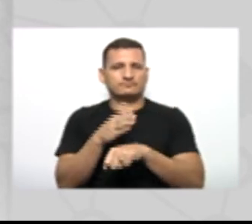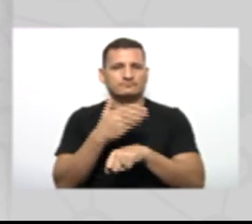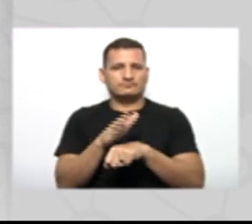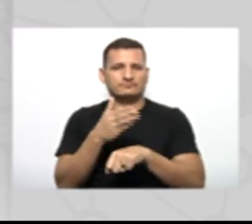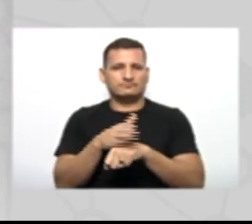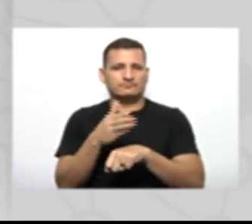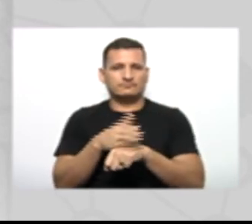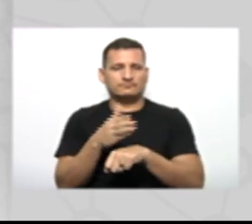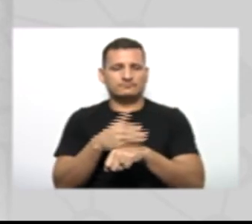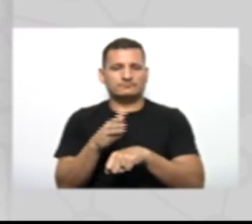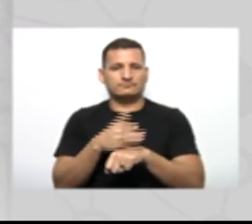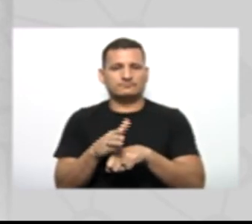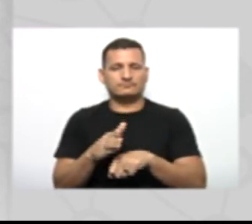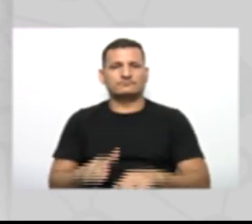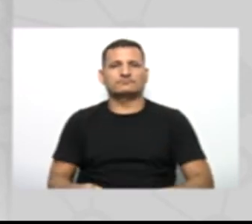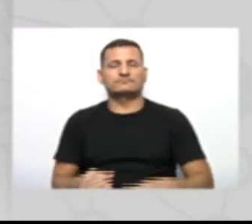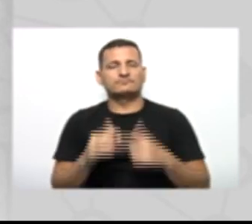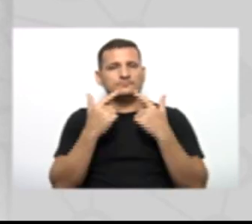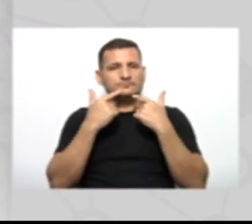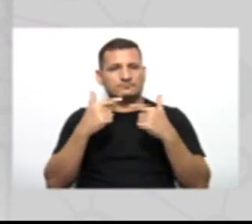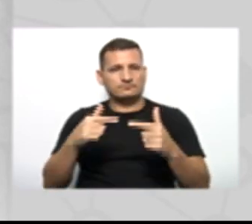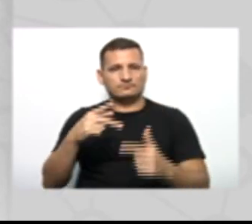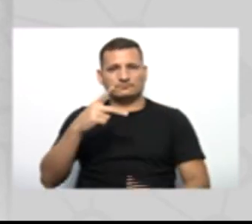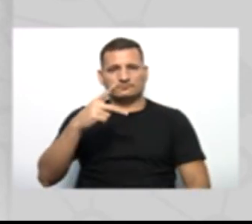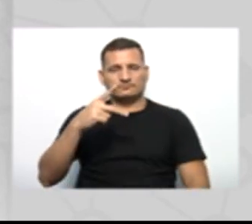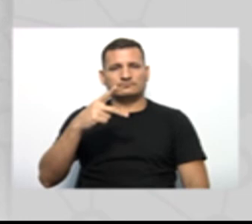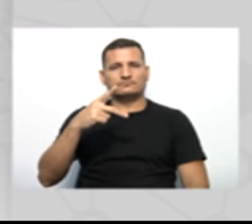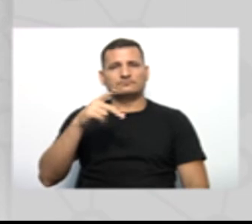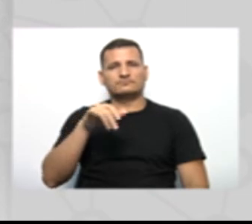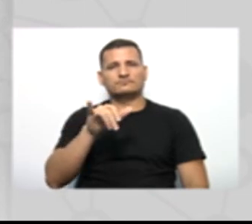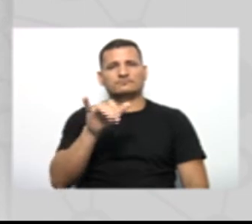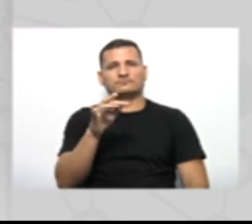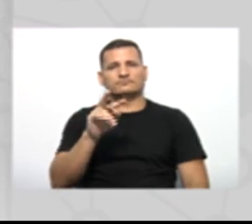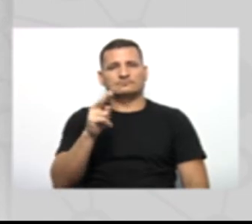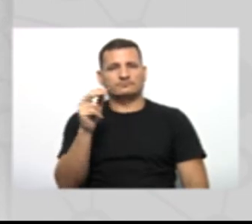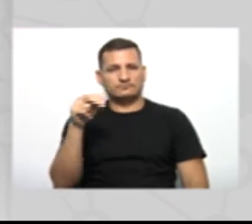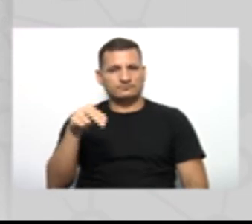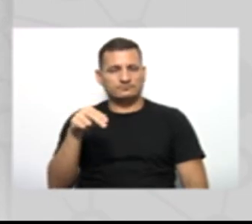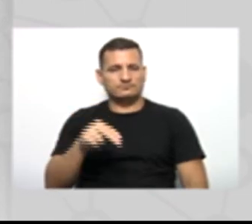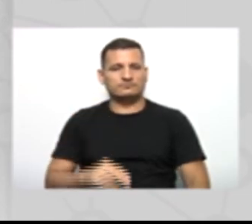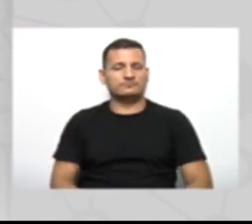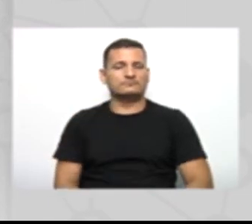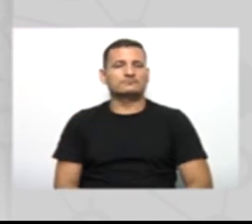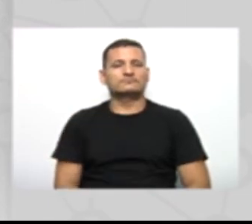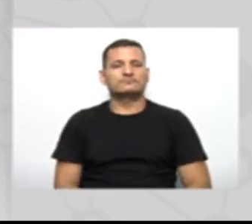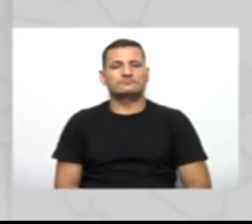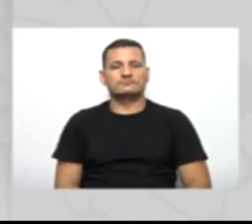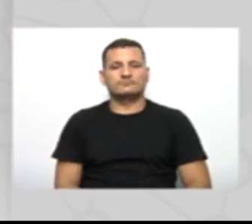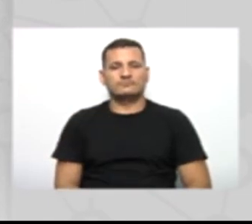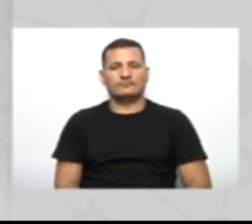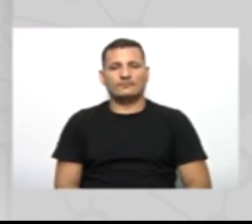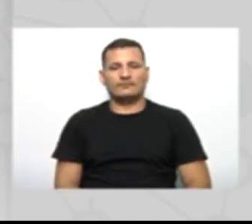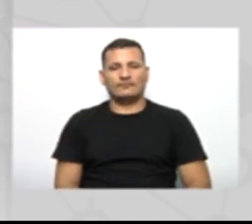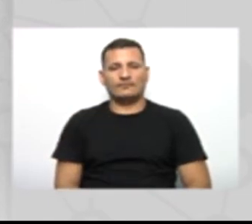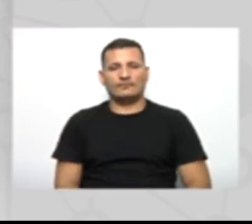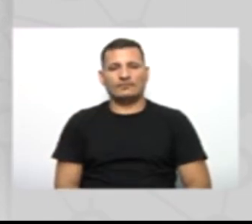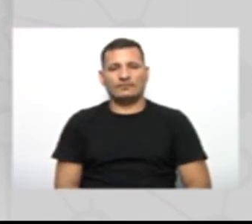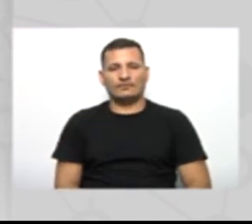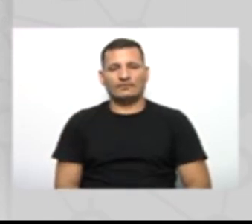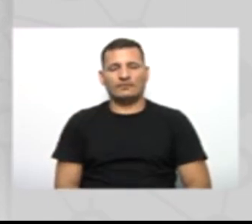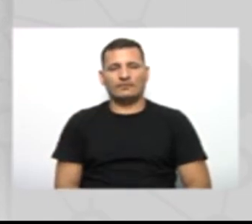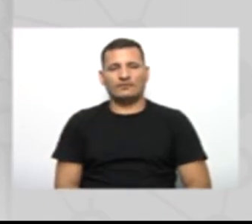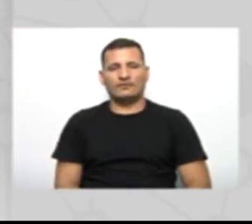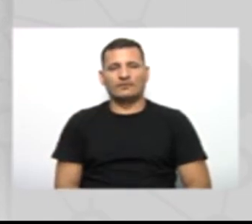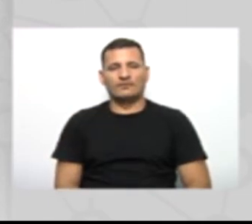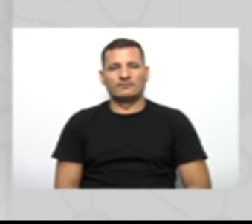processo de utilizar a herança na linguagem de programação Python? Vamos imaginar aqui a classe que nós criamos agora há